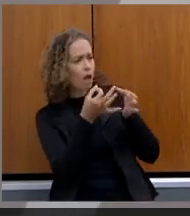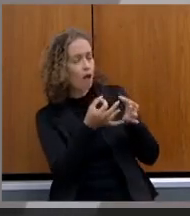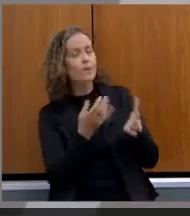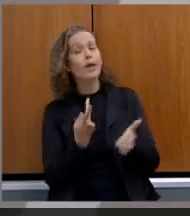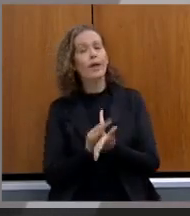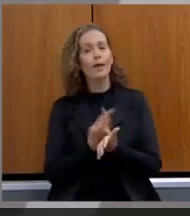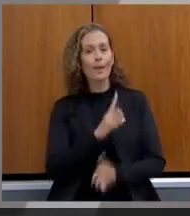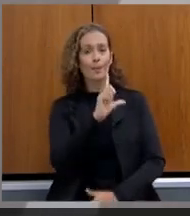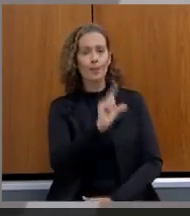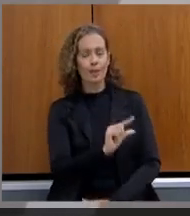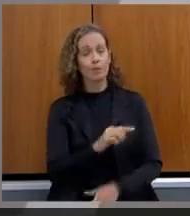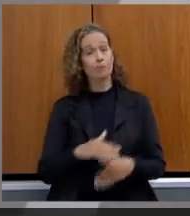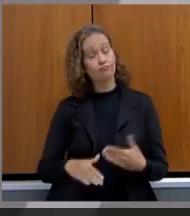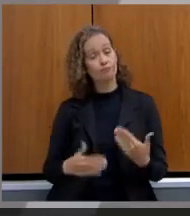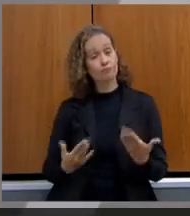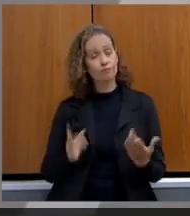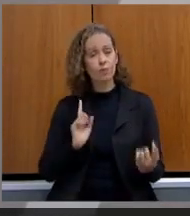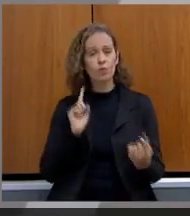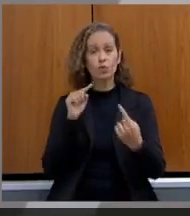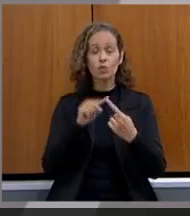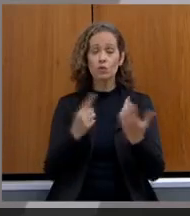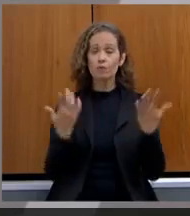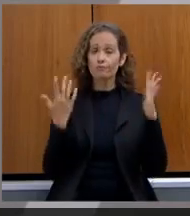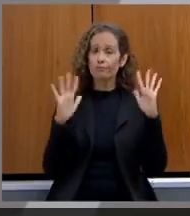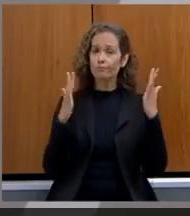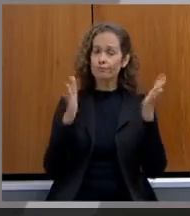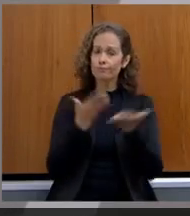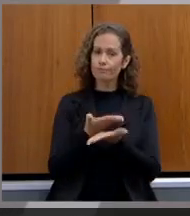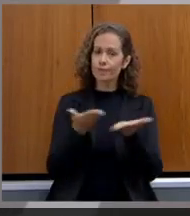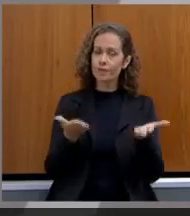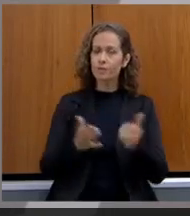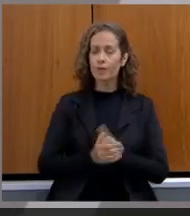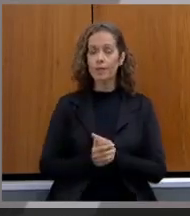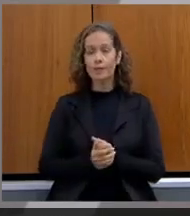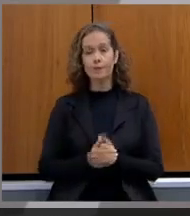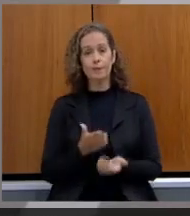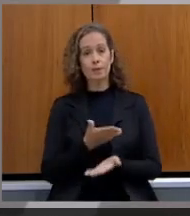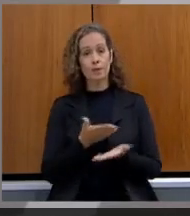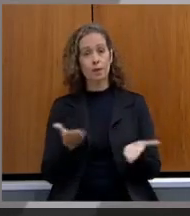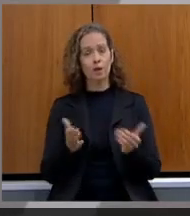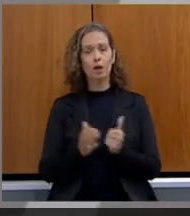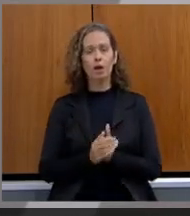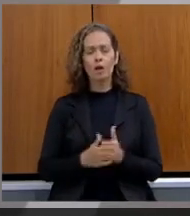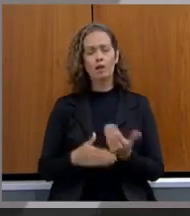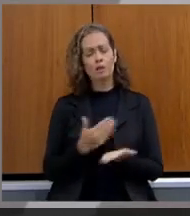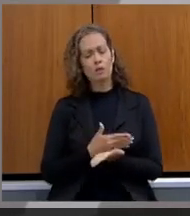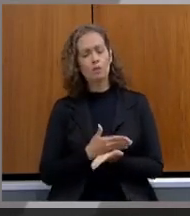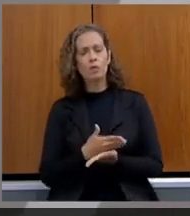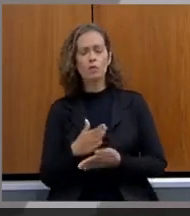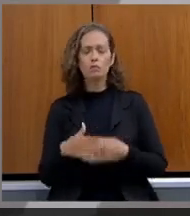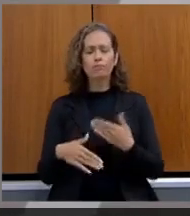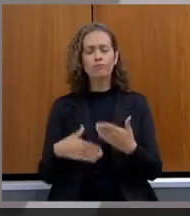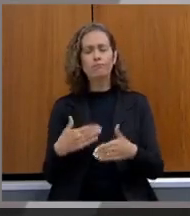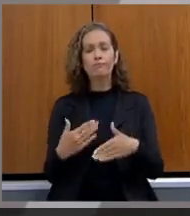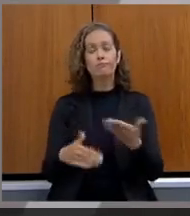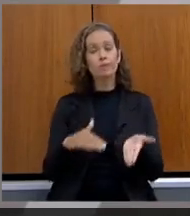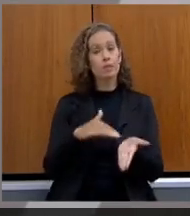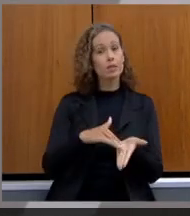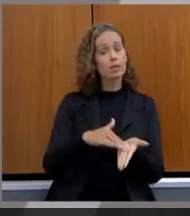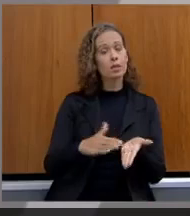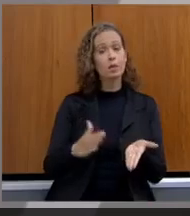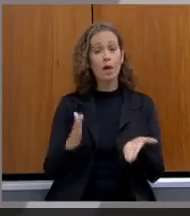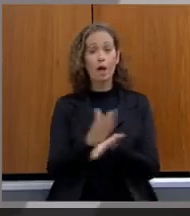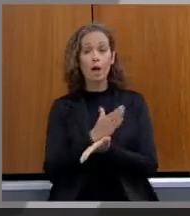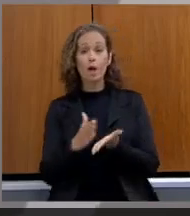é sobre essa premissa que eu venho aqui trazer os parabéns é a senhora que chegou de mansinho na secretaria onde muitos diziam